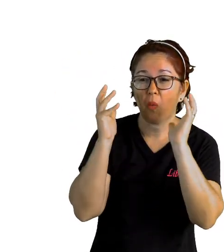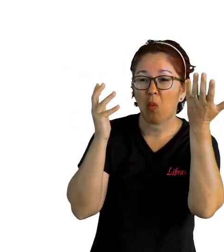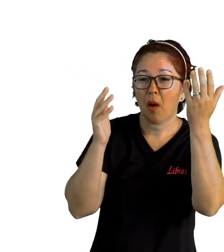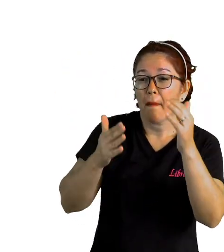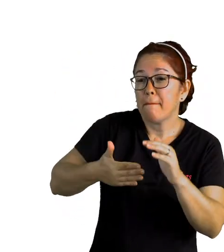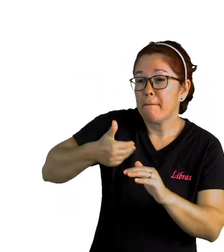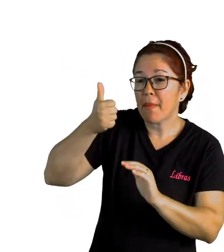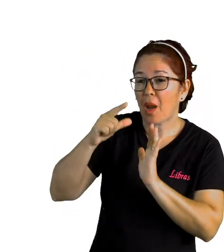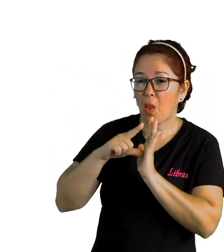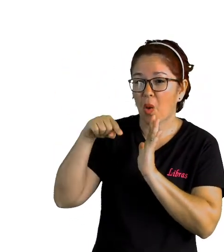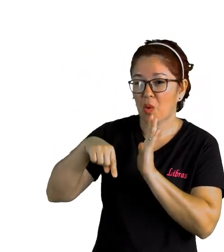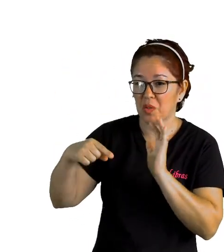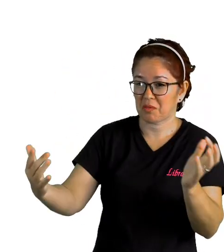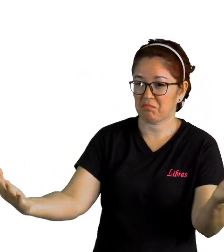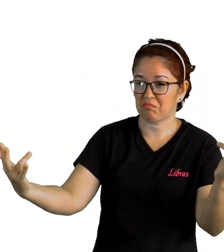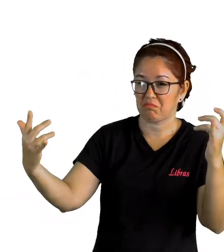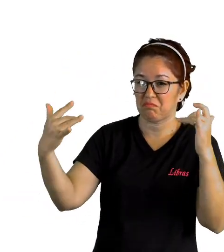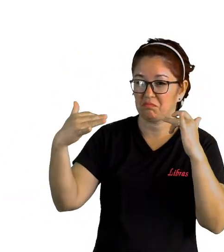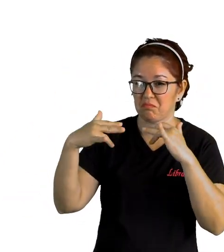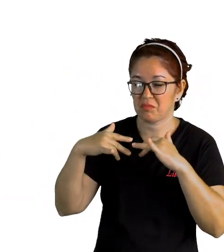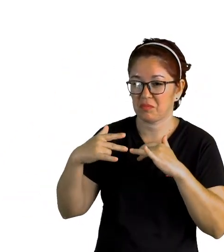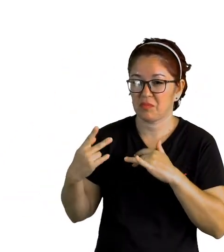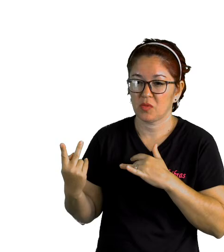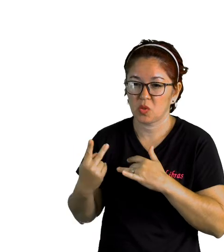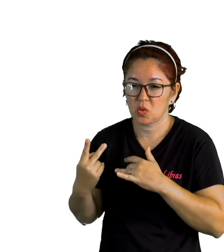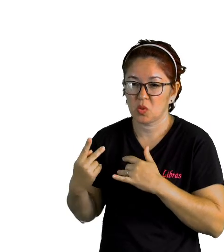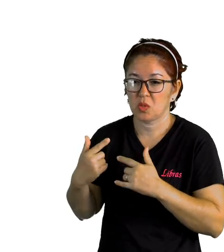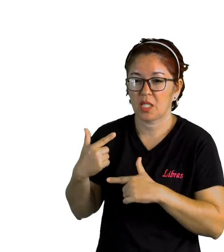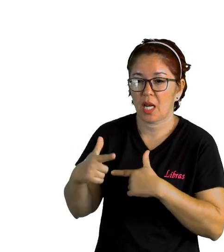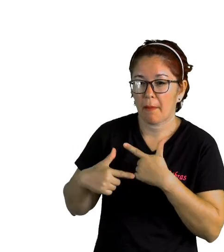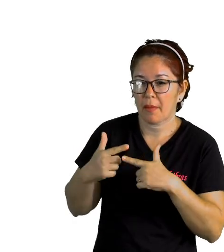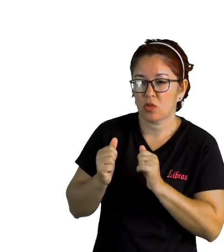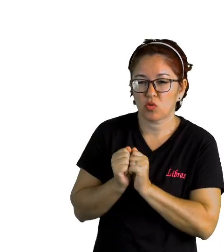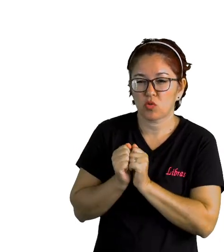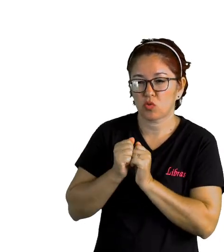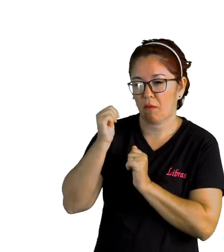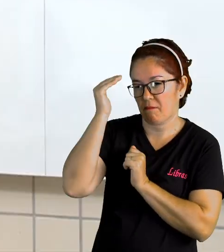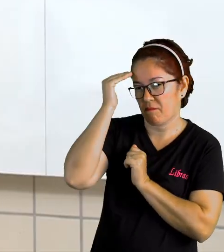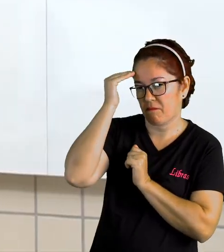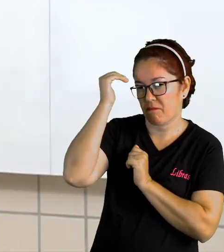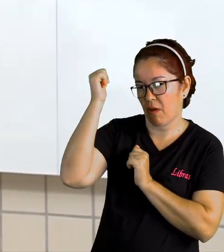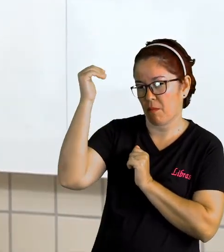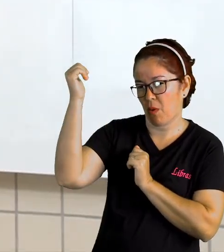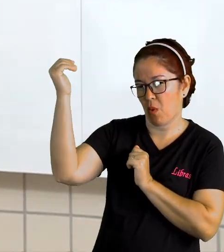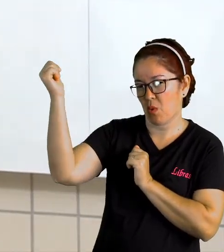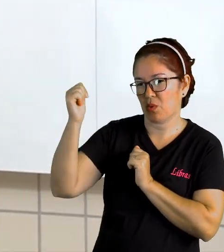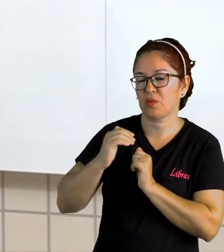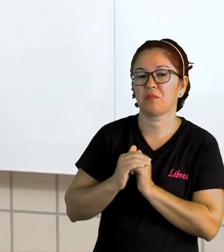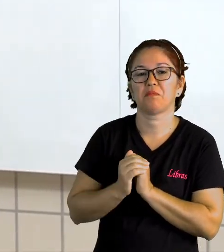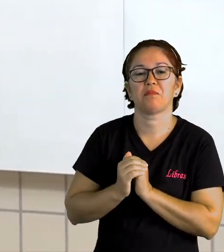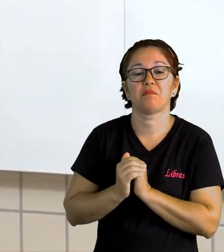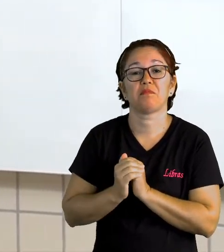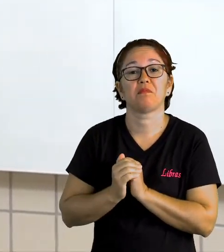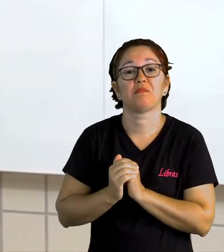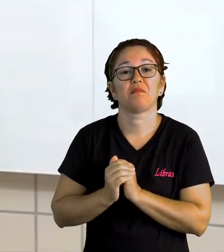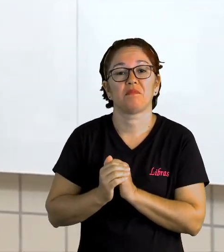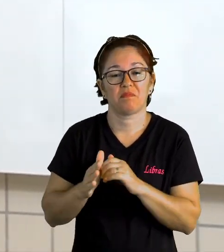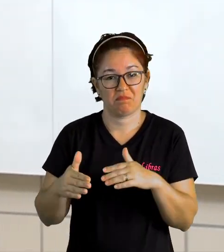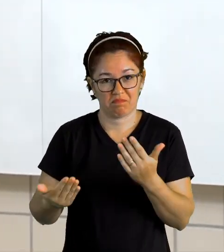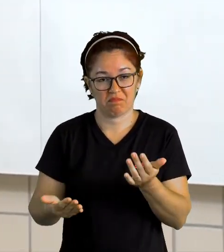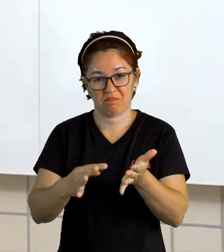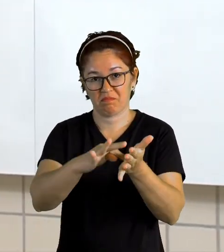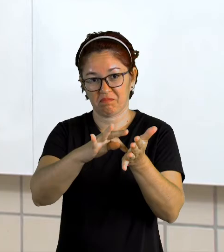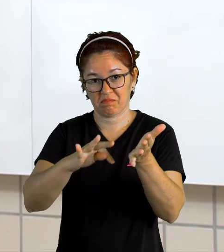fizeram grande sucesso. Então, vamos agora para a